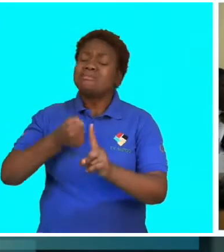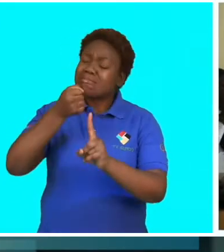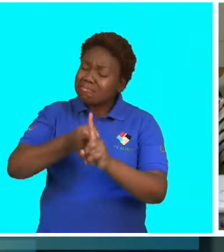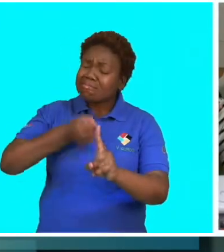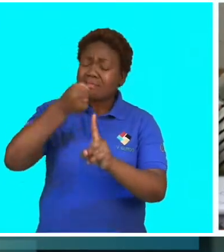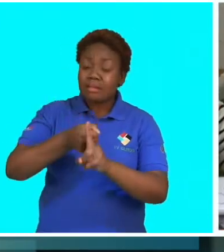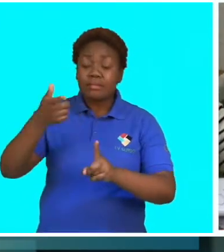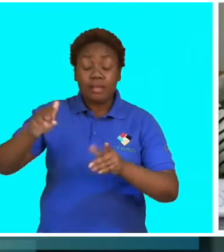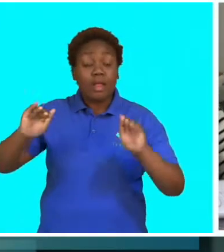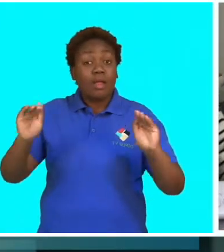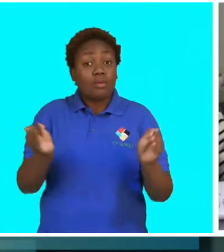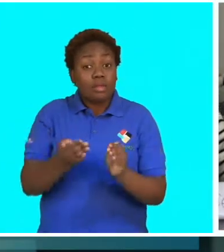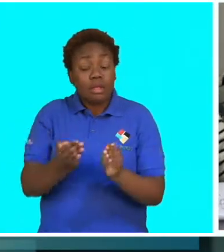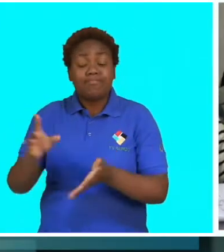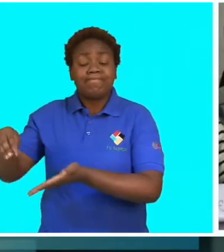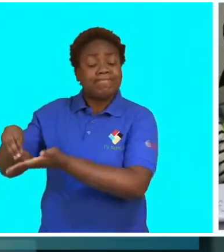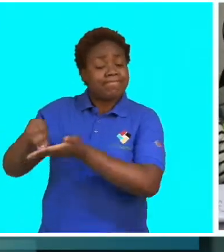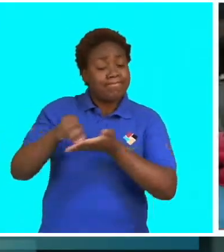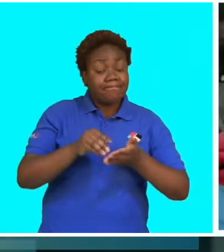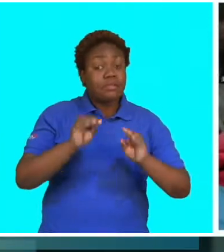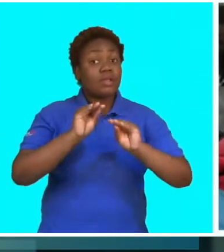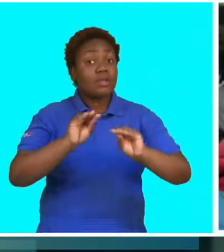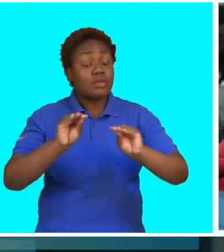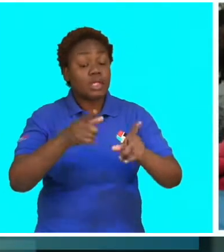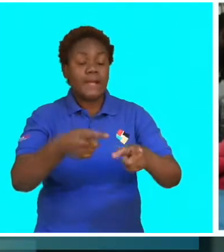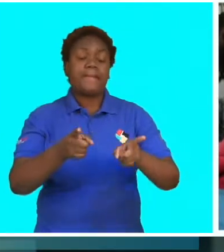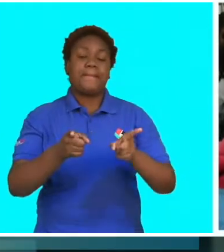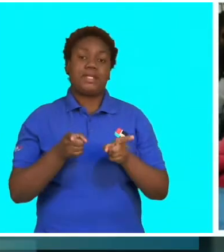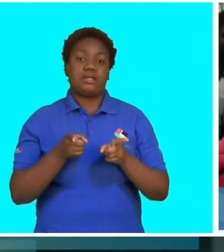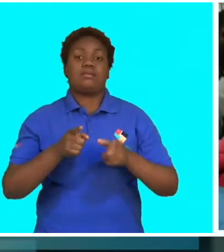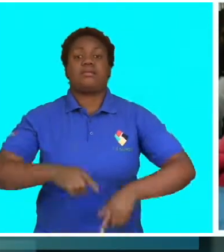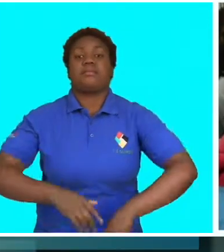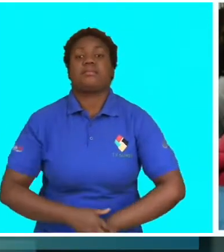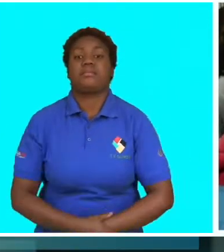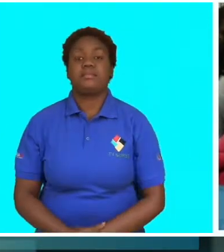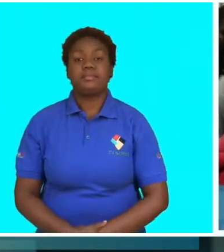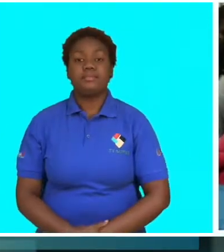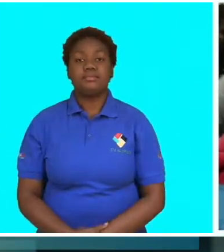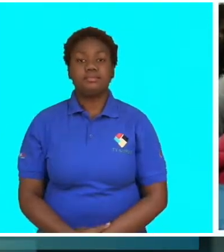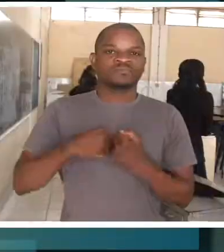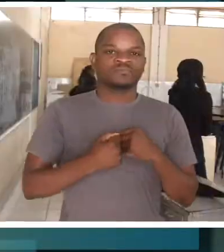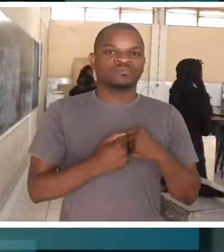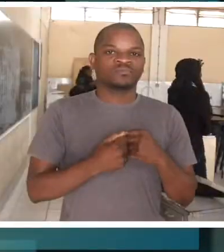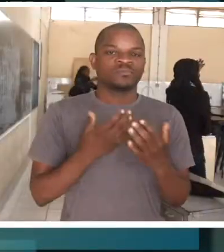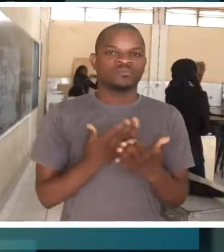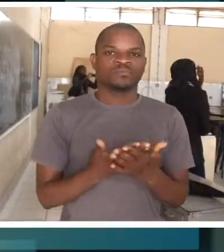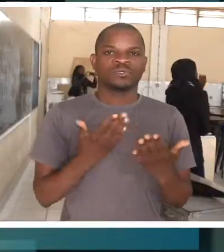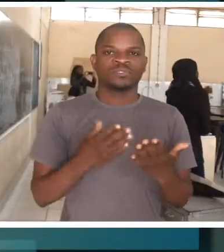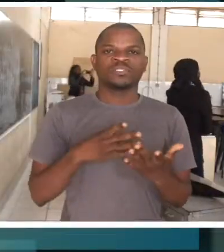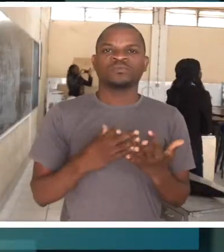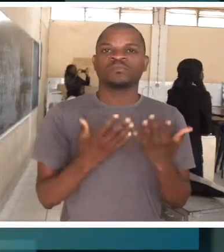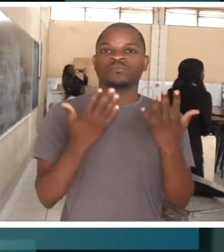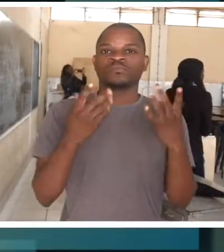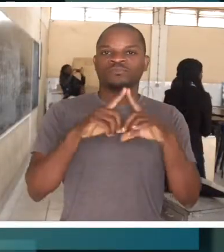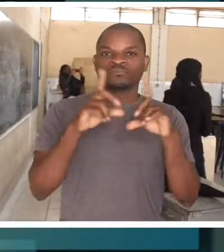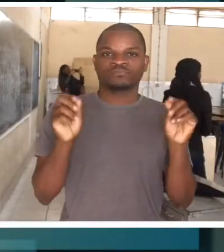educação para a rapariga é um outro pilar para o combate a estes males. Muito o se faz é